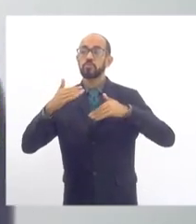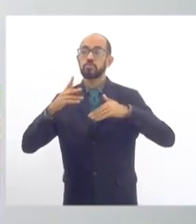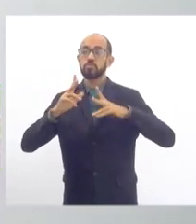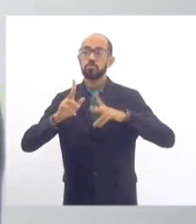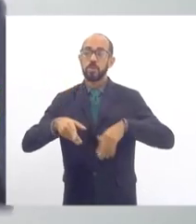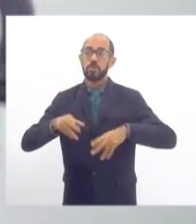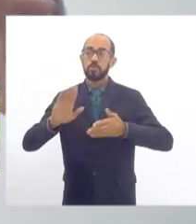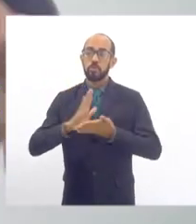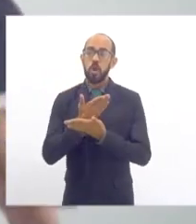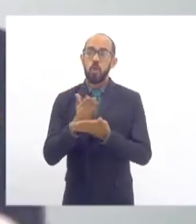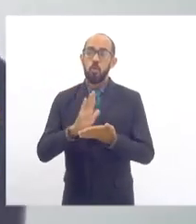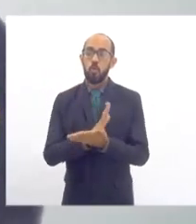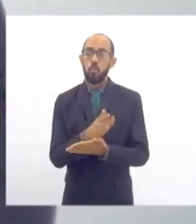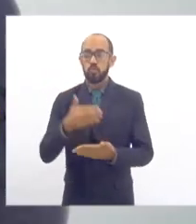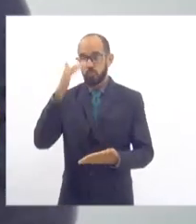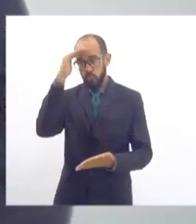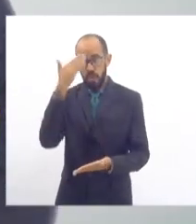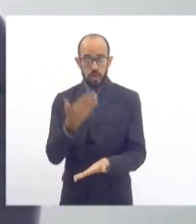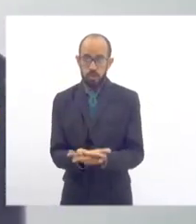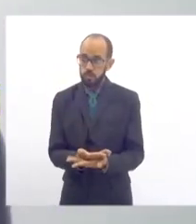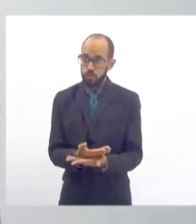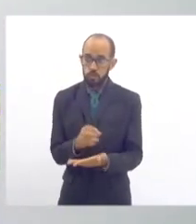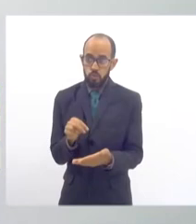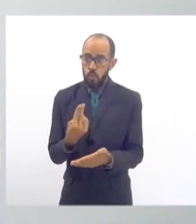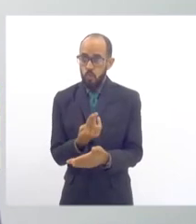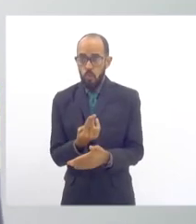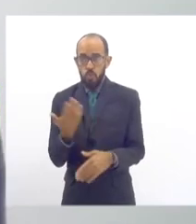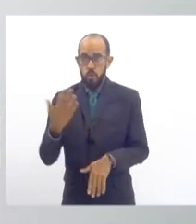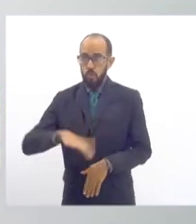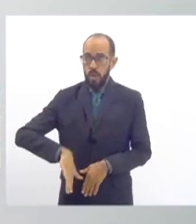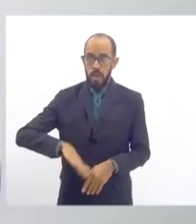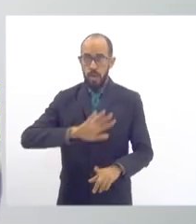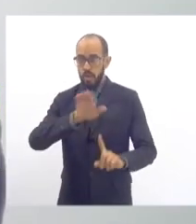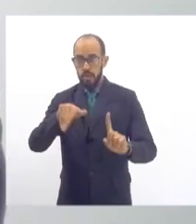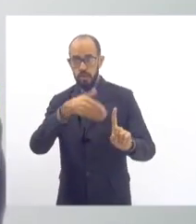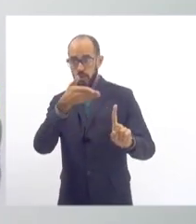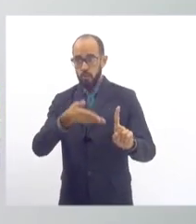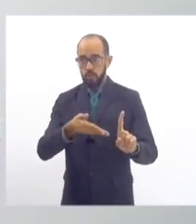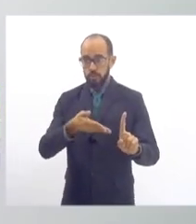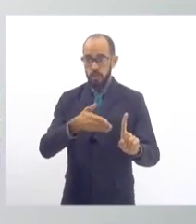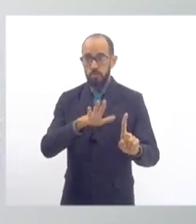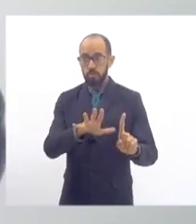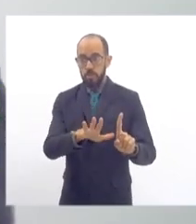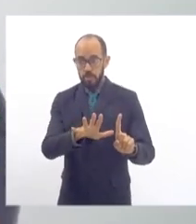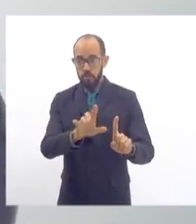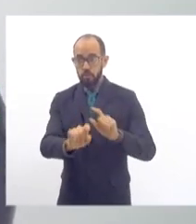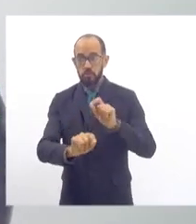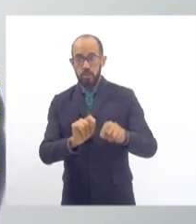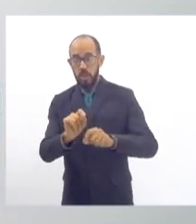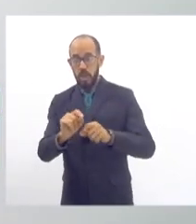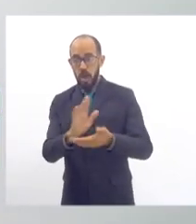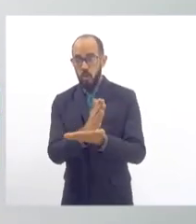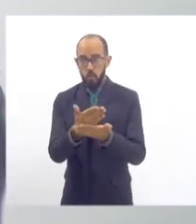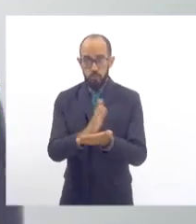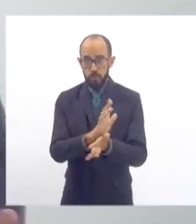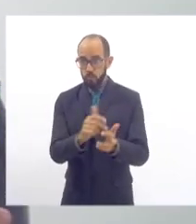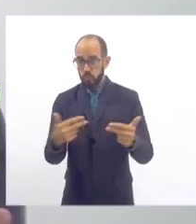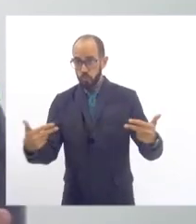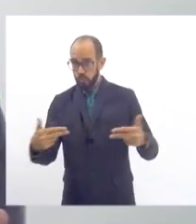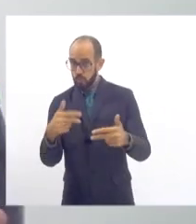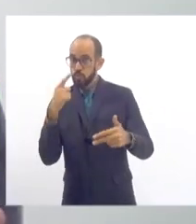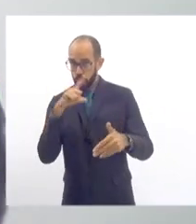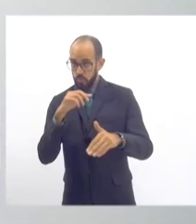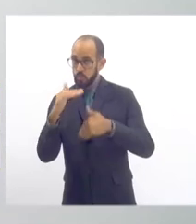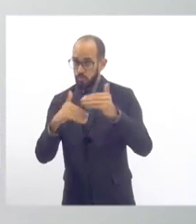talvez não acreditem ou não queiram reconhecer, mas nesses pontos que a gente não tinha como avançar, nós acordamos